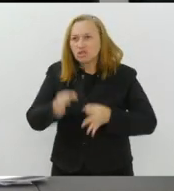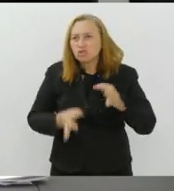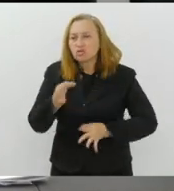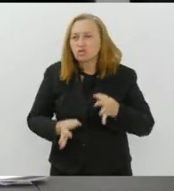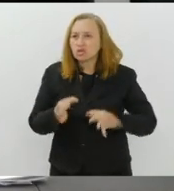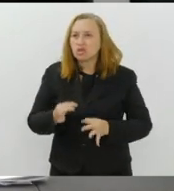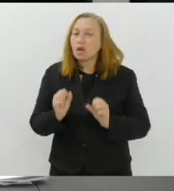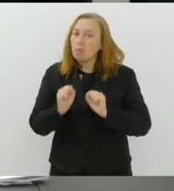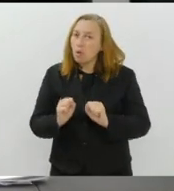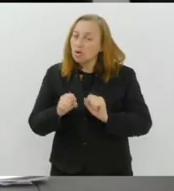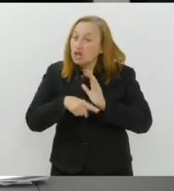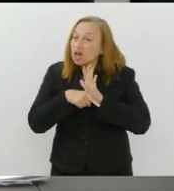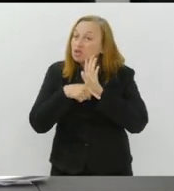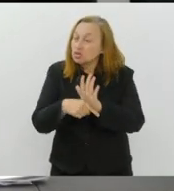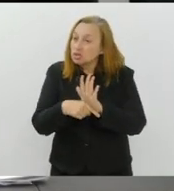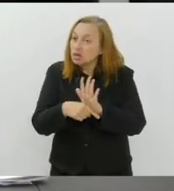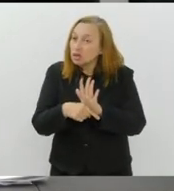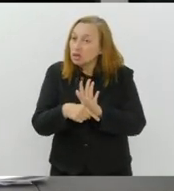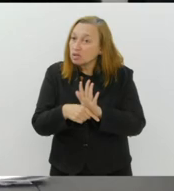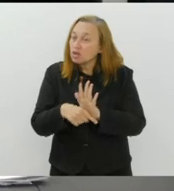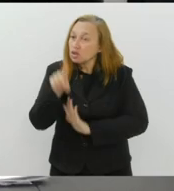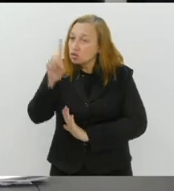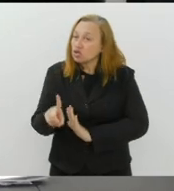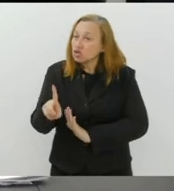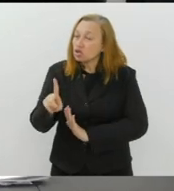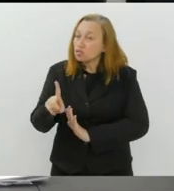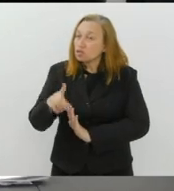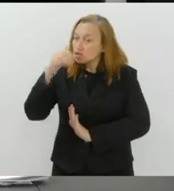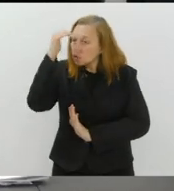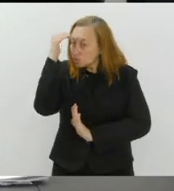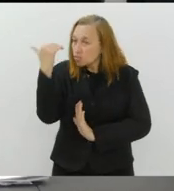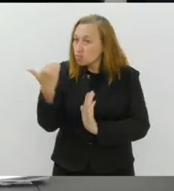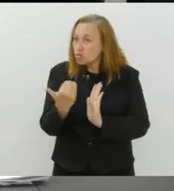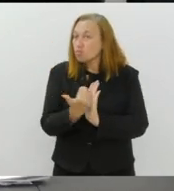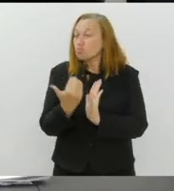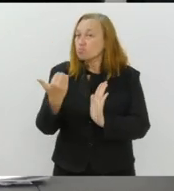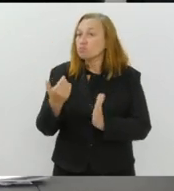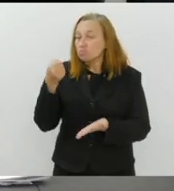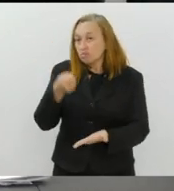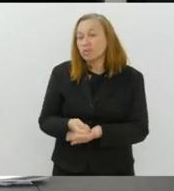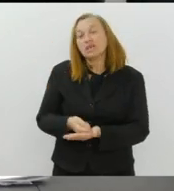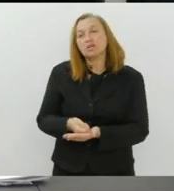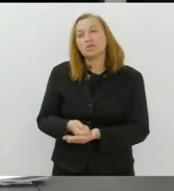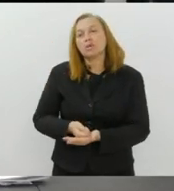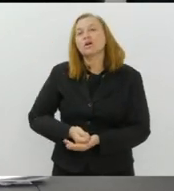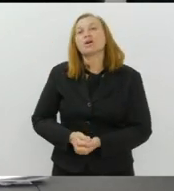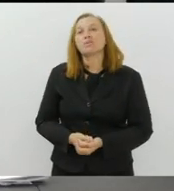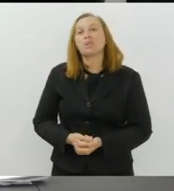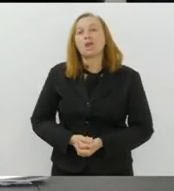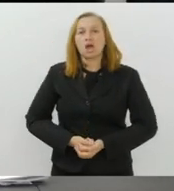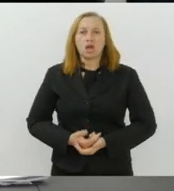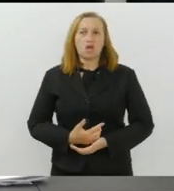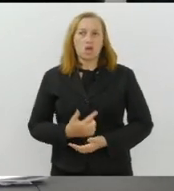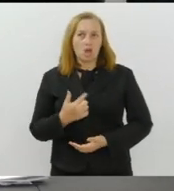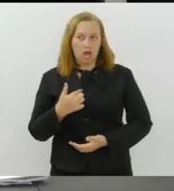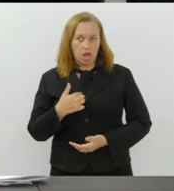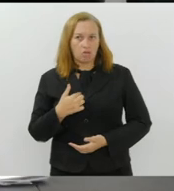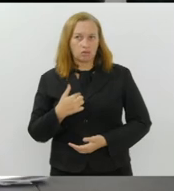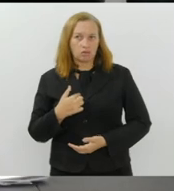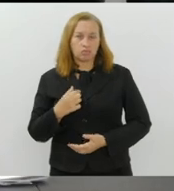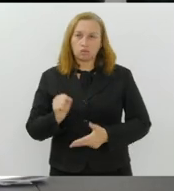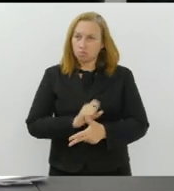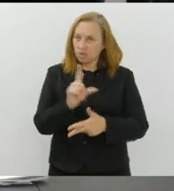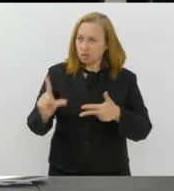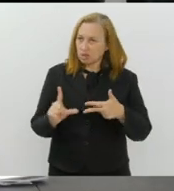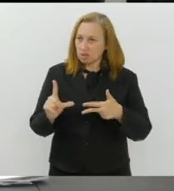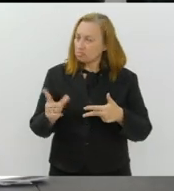ir para nos ajudar a fazer com que o direito seja cumprido? É impossível, ao meu ver, e eu não sou do Poder Legislativo e não